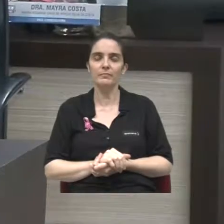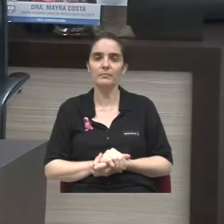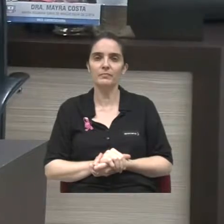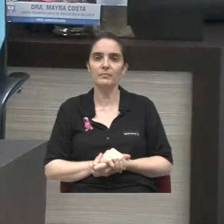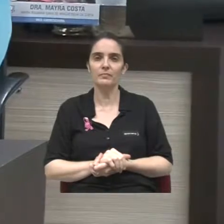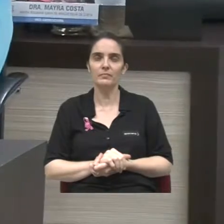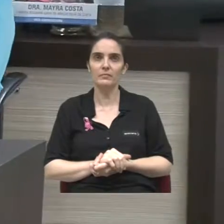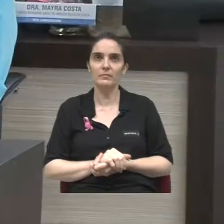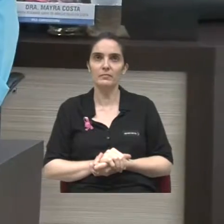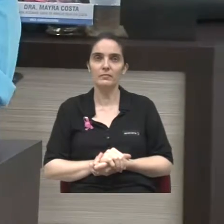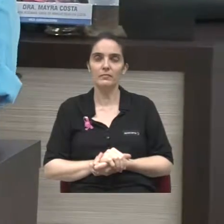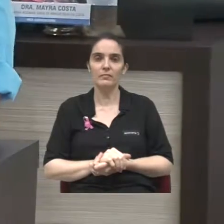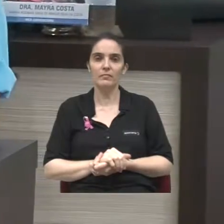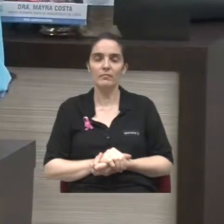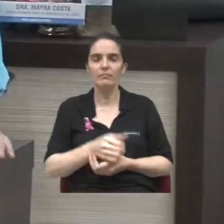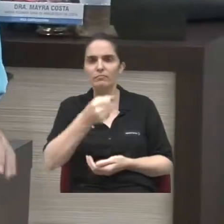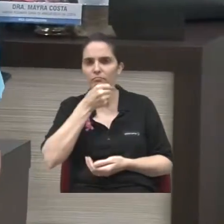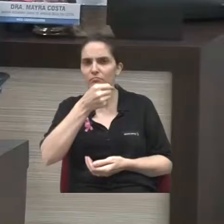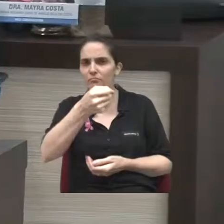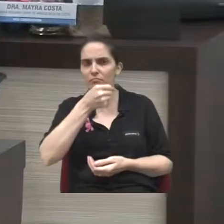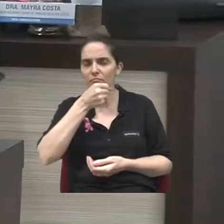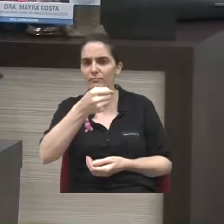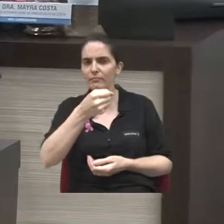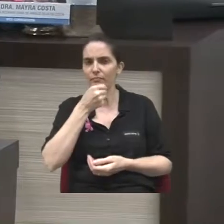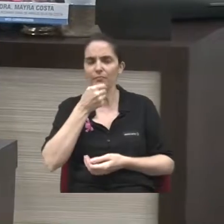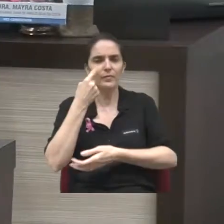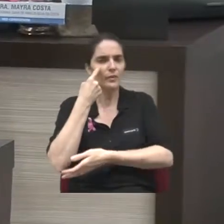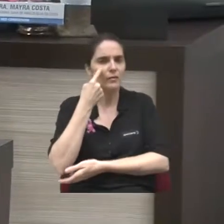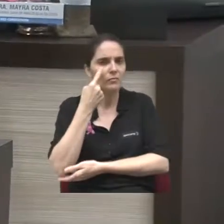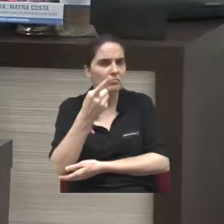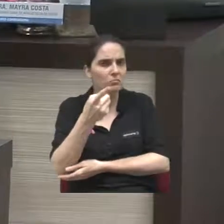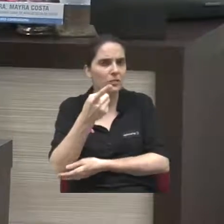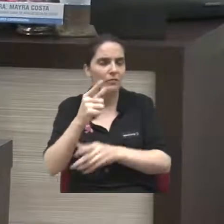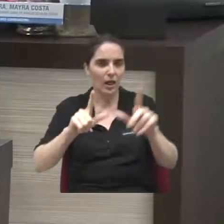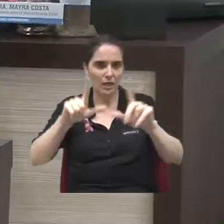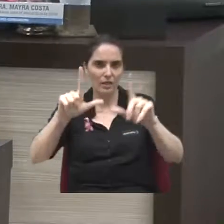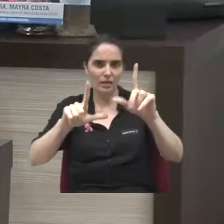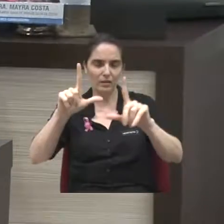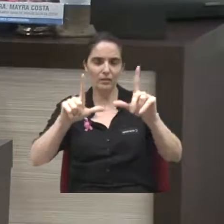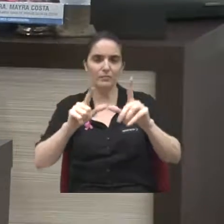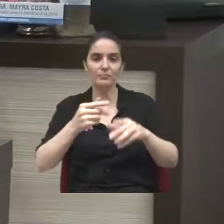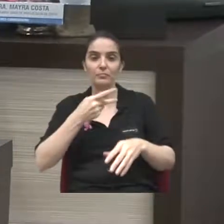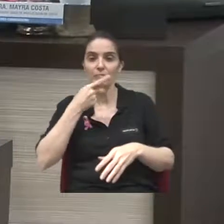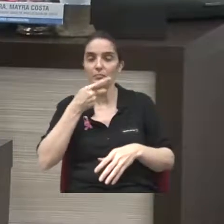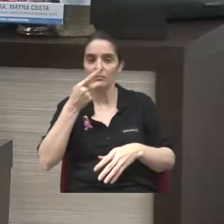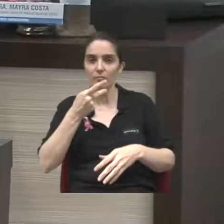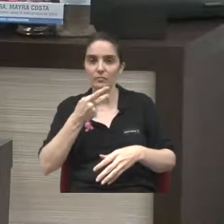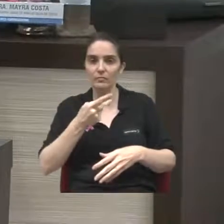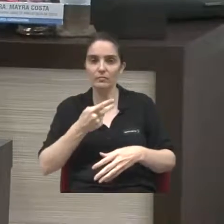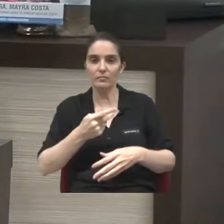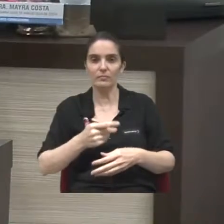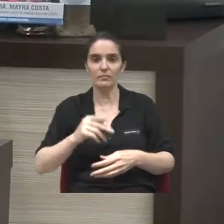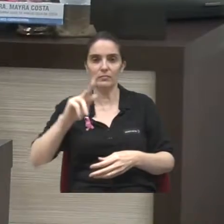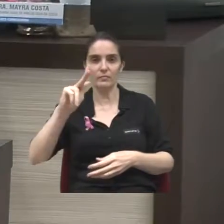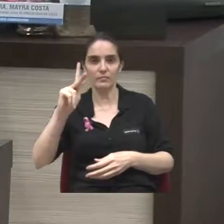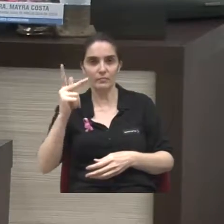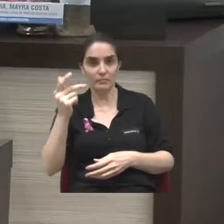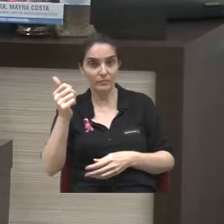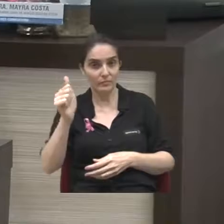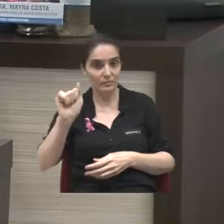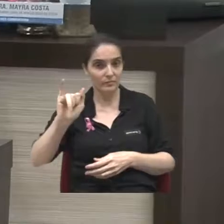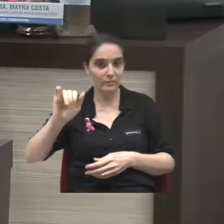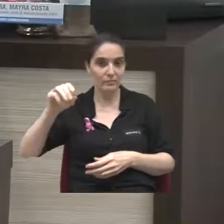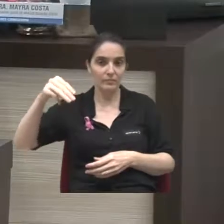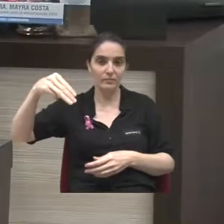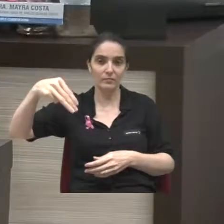uma entrevista na televisão para falar que a manobra de Heimlich.